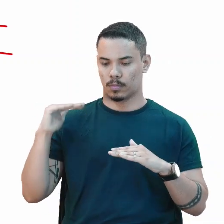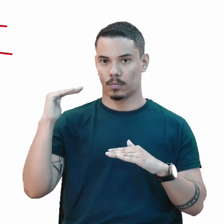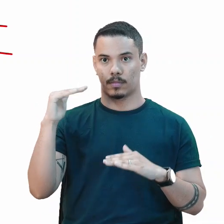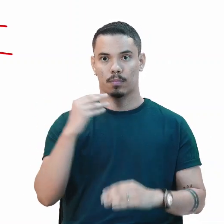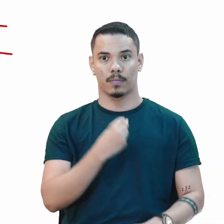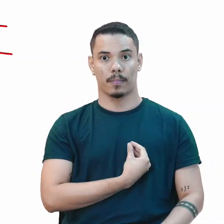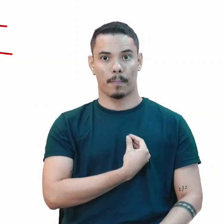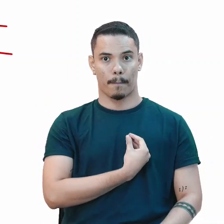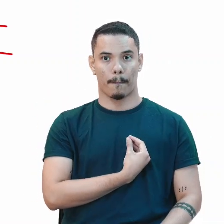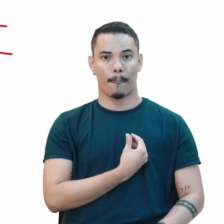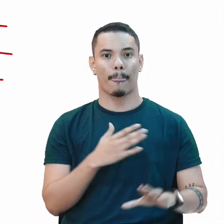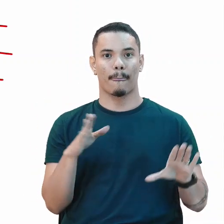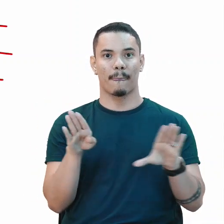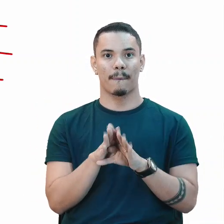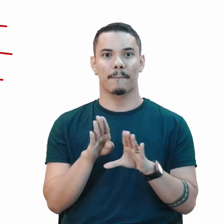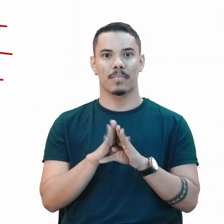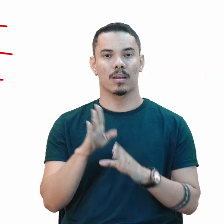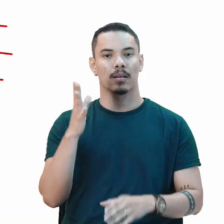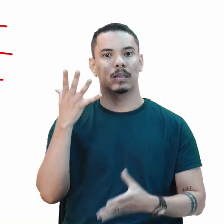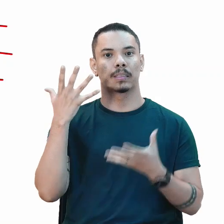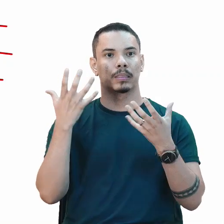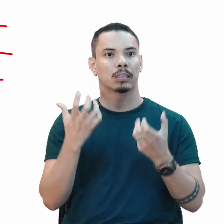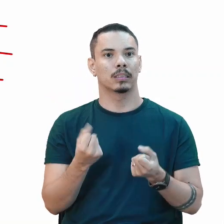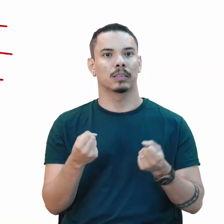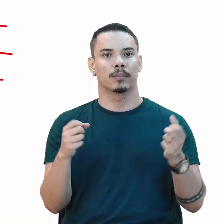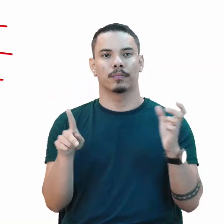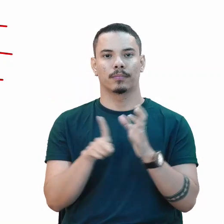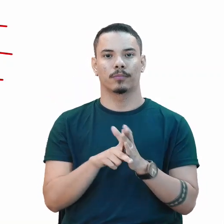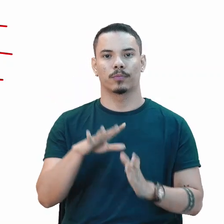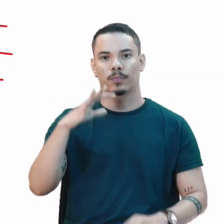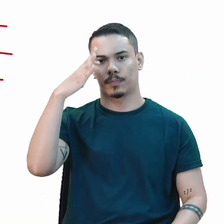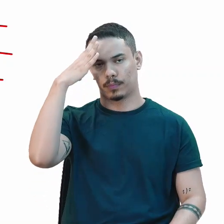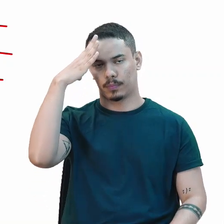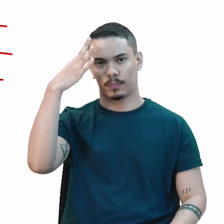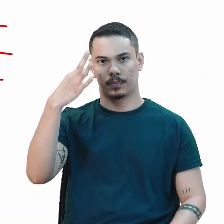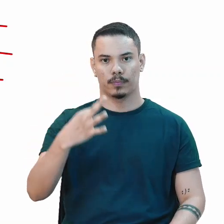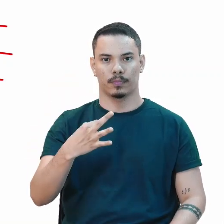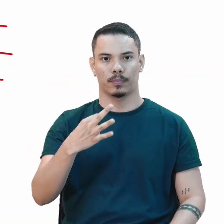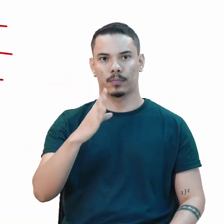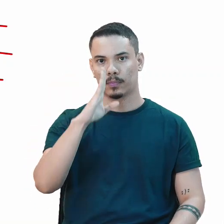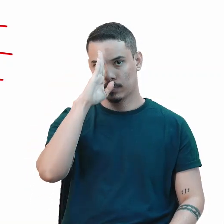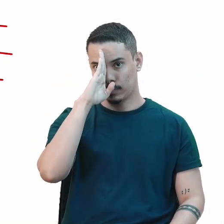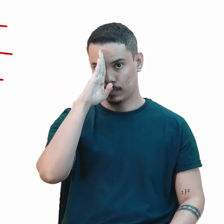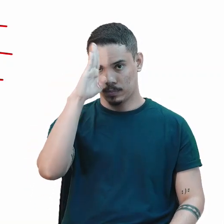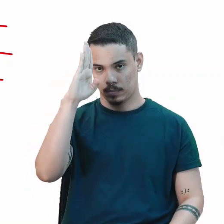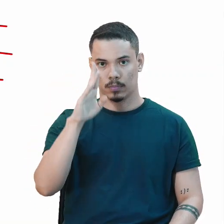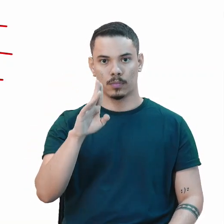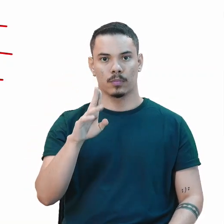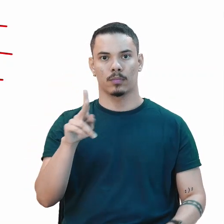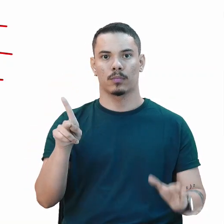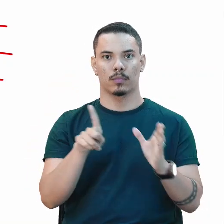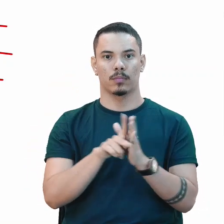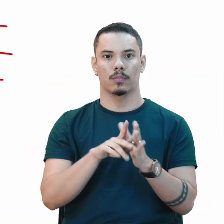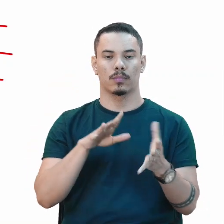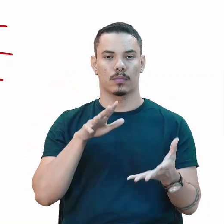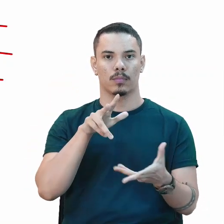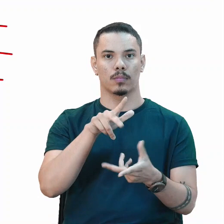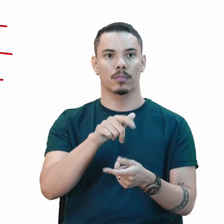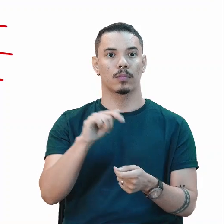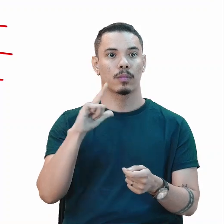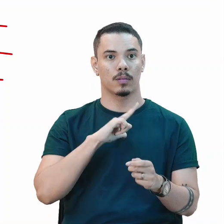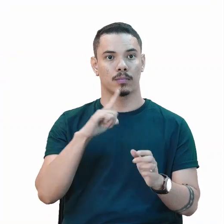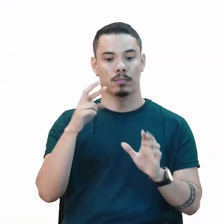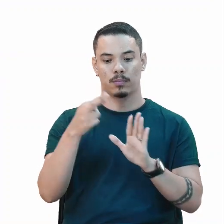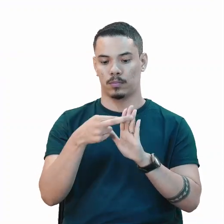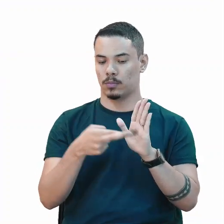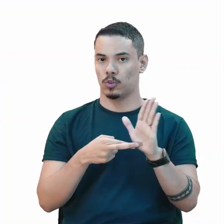existência, fundada na aceitação e na compreensão dos princípios universais que regem